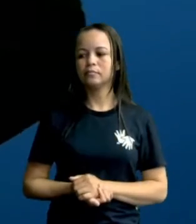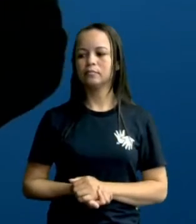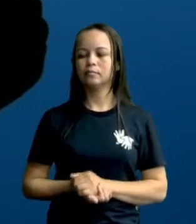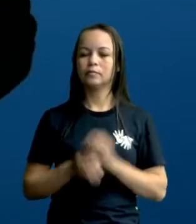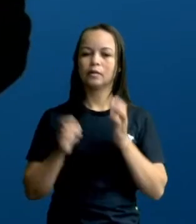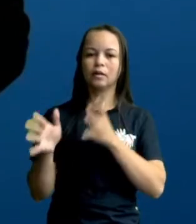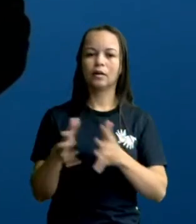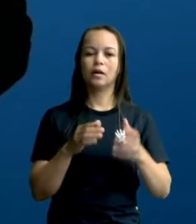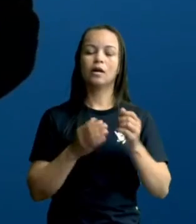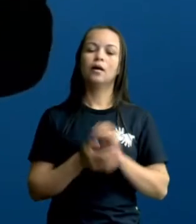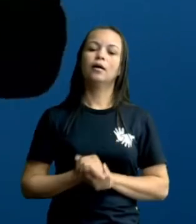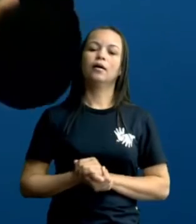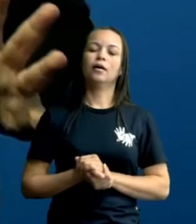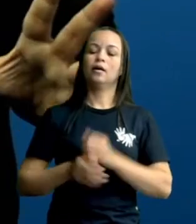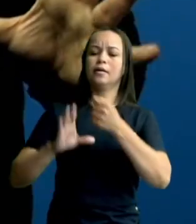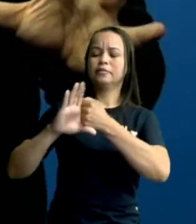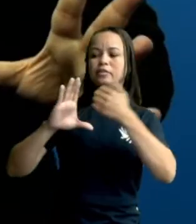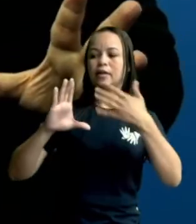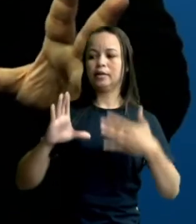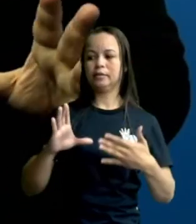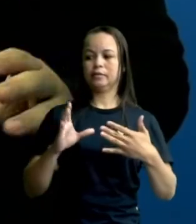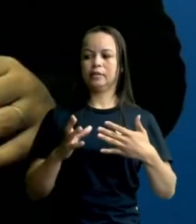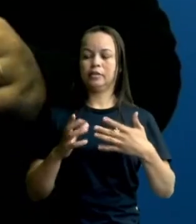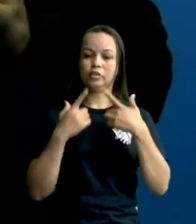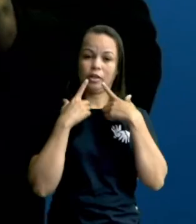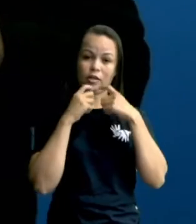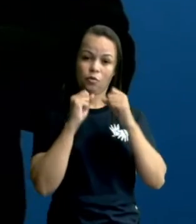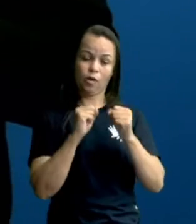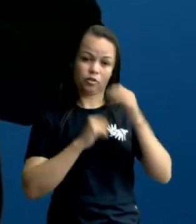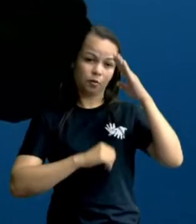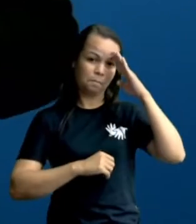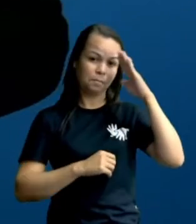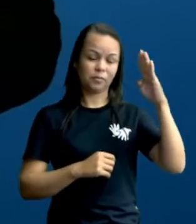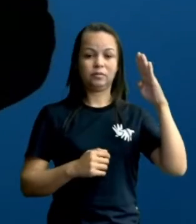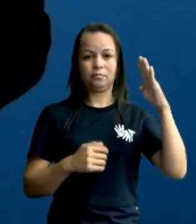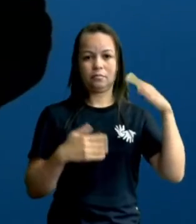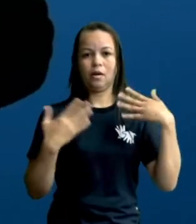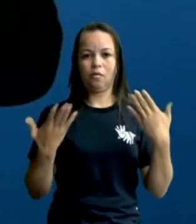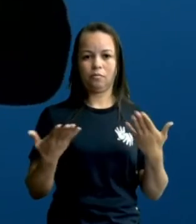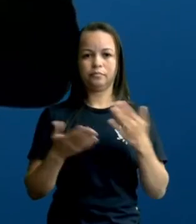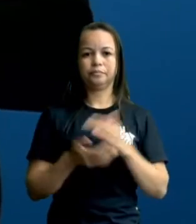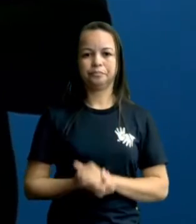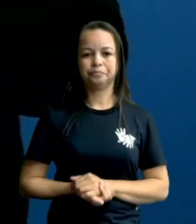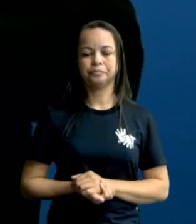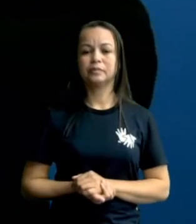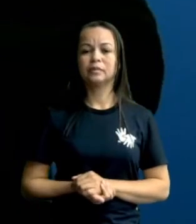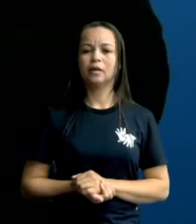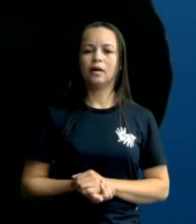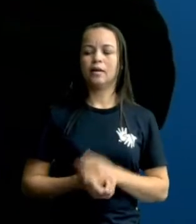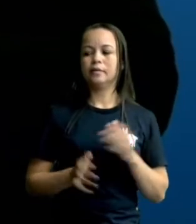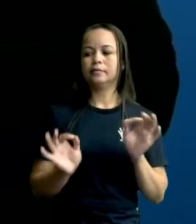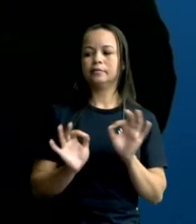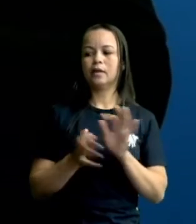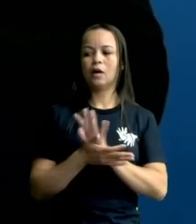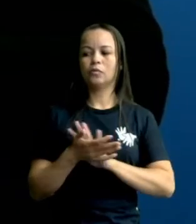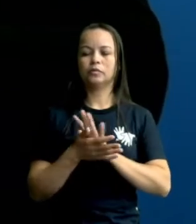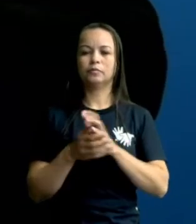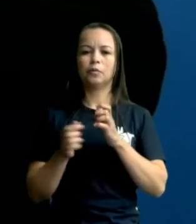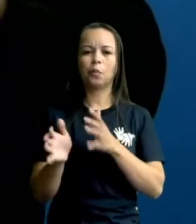são as características principais dessa linguagem, né? Ela não se preocupa com o